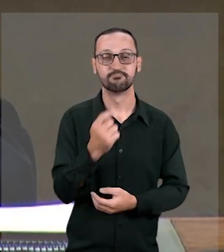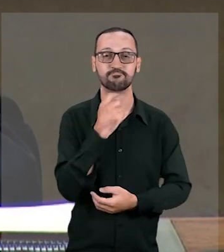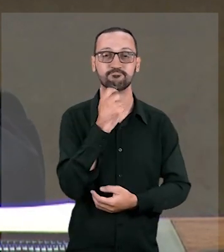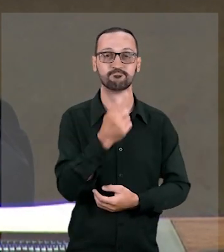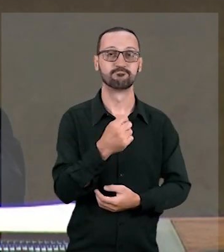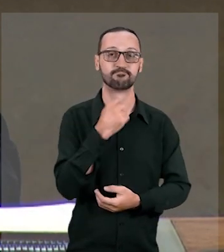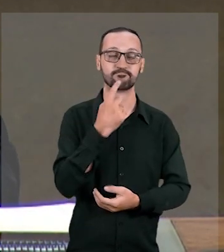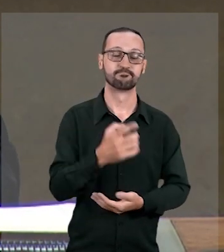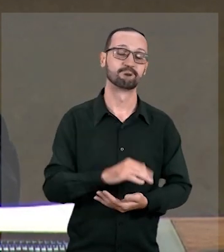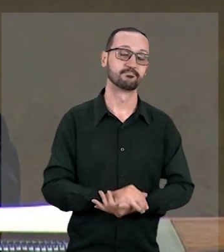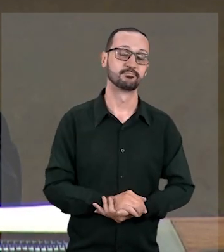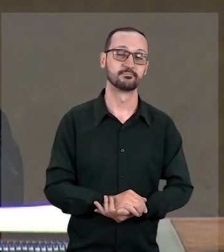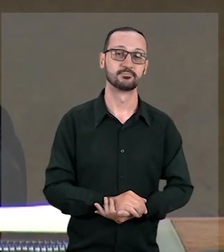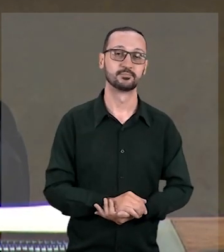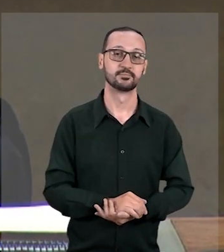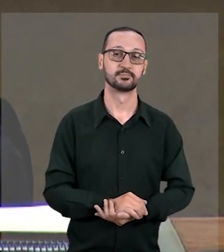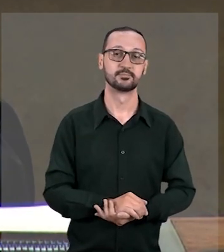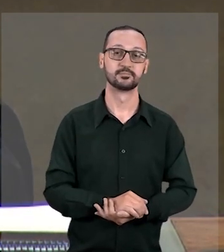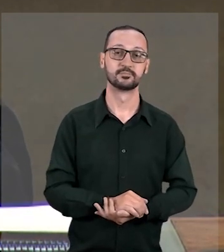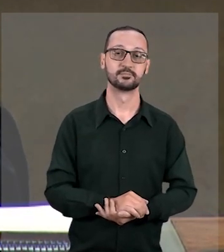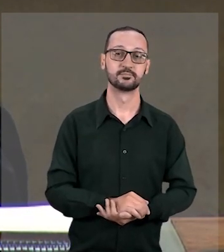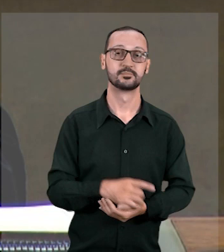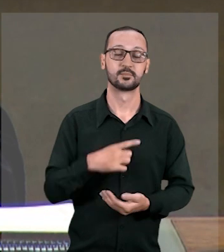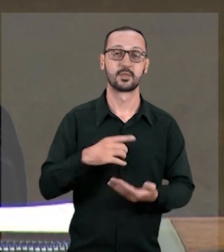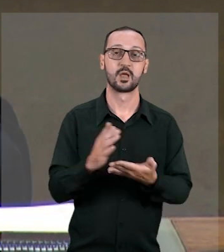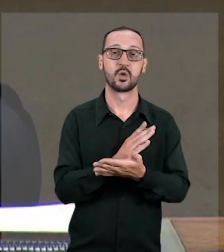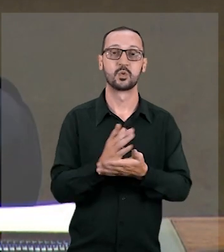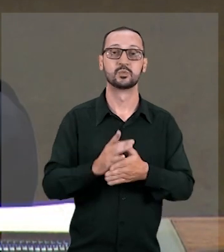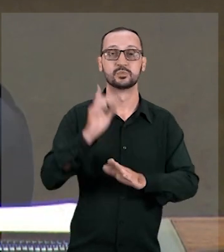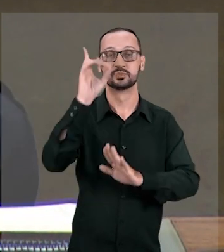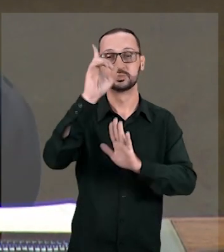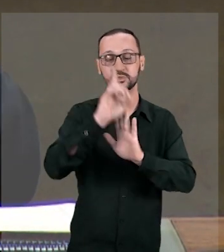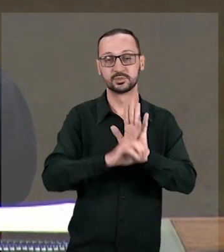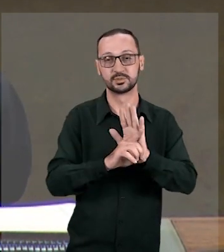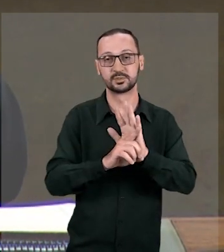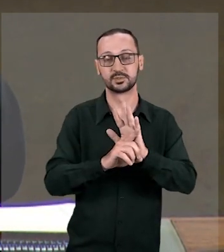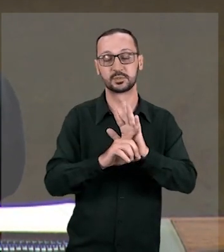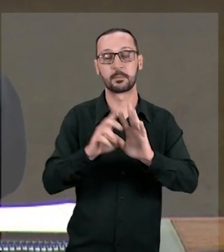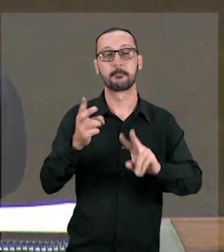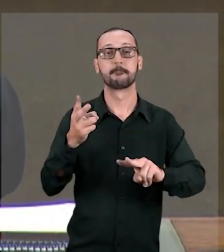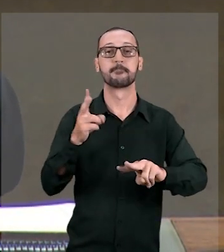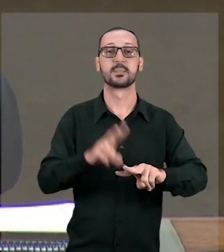E, portanto, a gente precisa ter algum direito penal, que deve ser